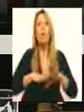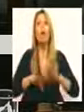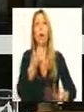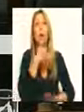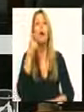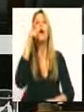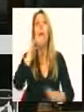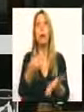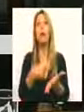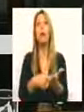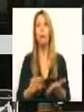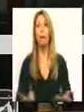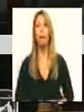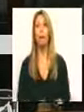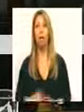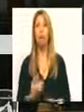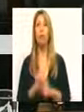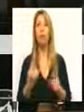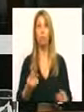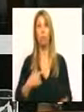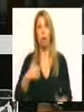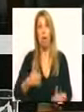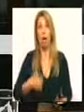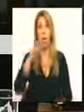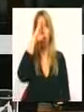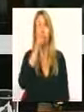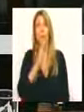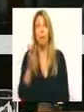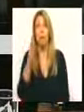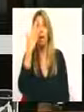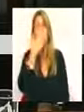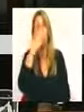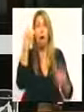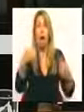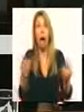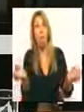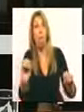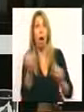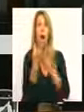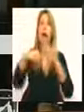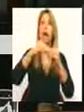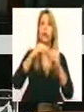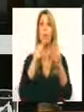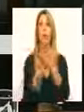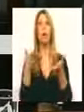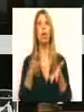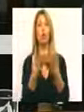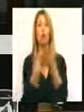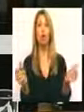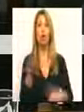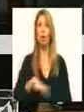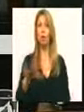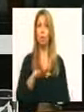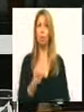custos? Porque é bom saber se existe ou não um adicional para ajudar a resolver essa situação, porque não